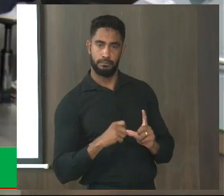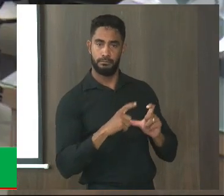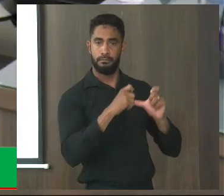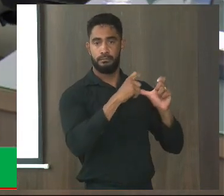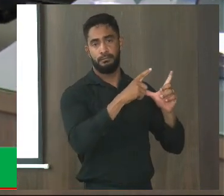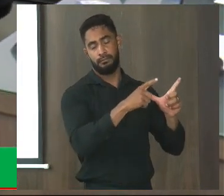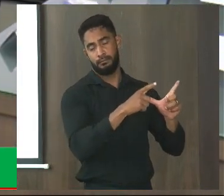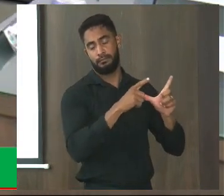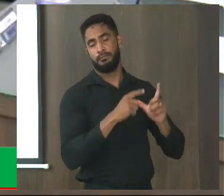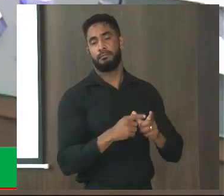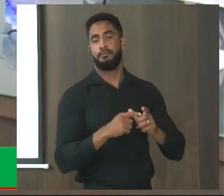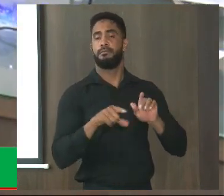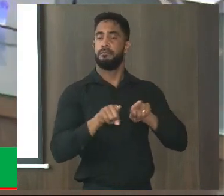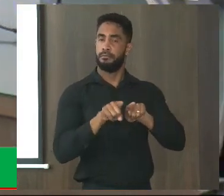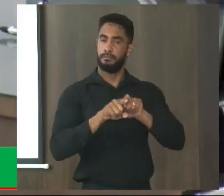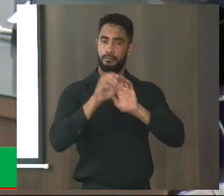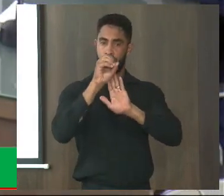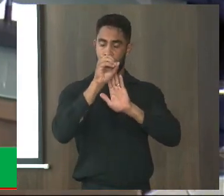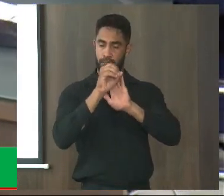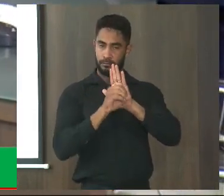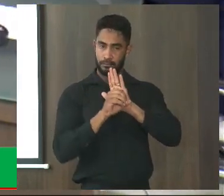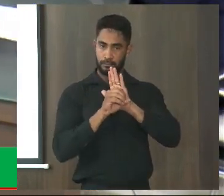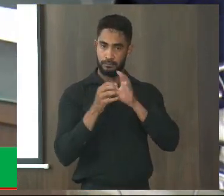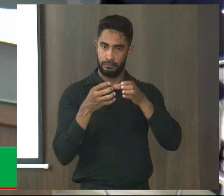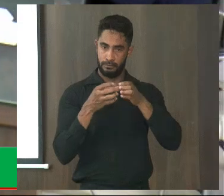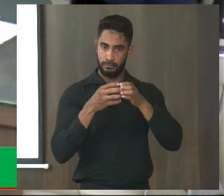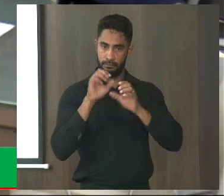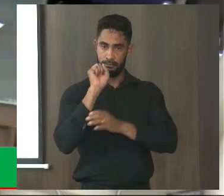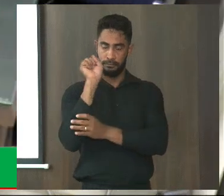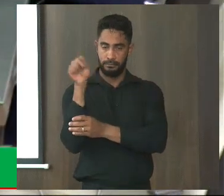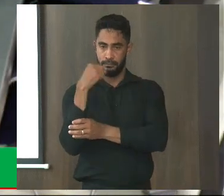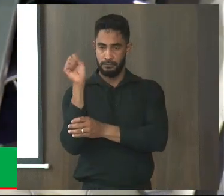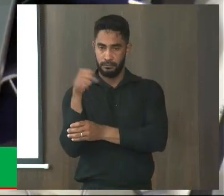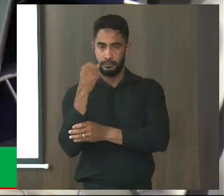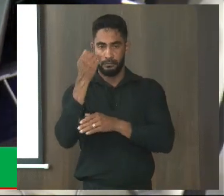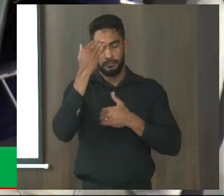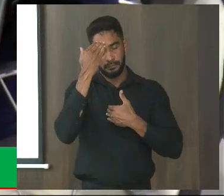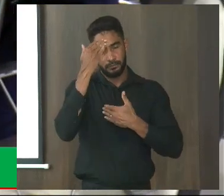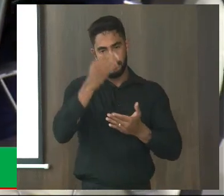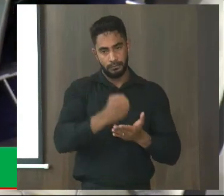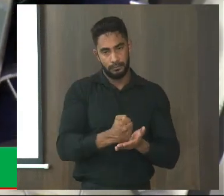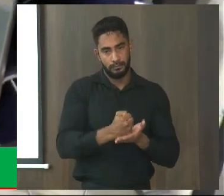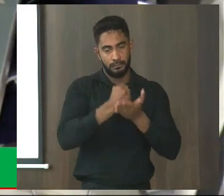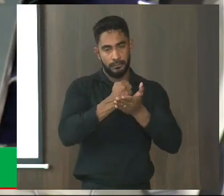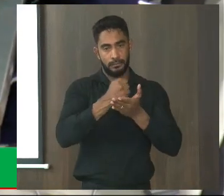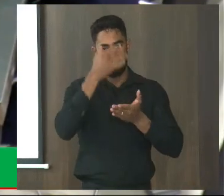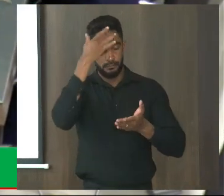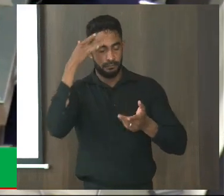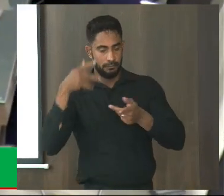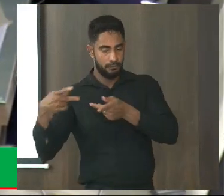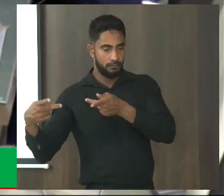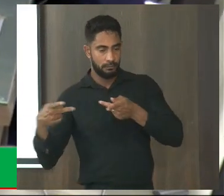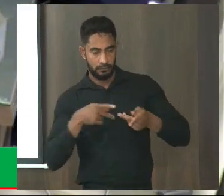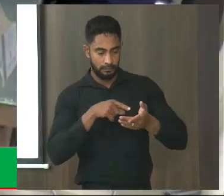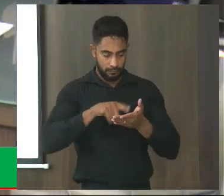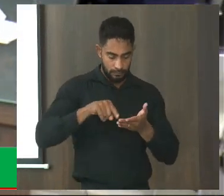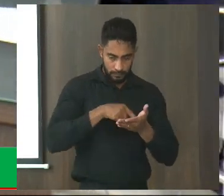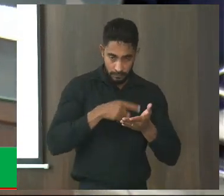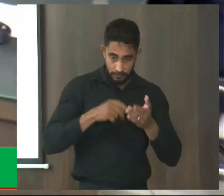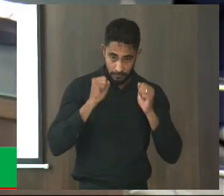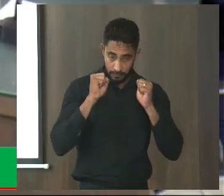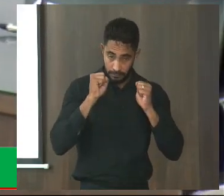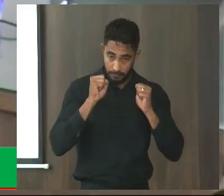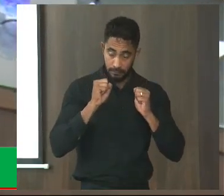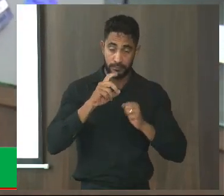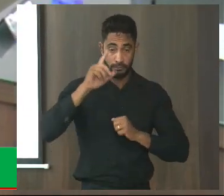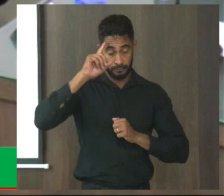adiamento. Ofício da comunidade terapêutica Fazendinha Irmelinda, agradecendo o apoio dos que compareceram ao leilão beneficente. Logo depois,